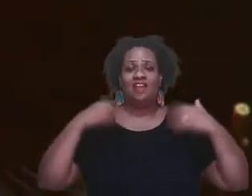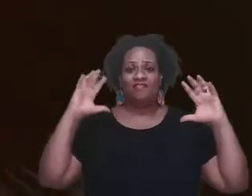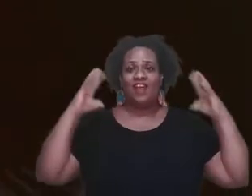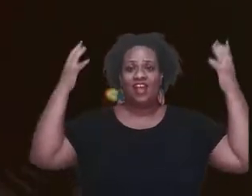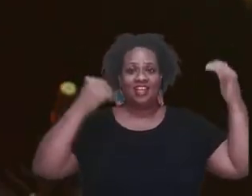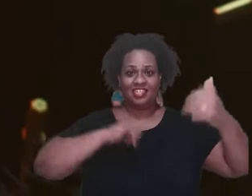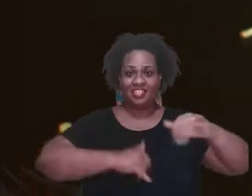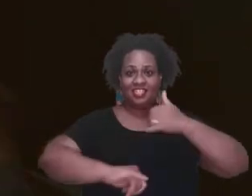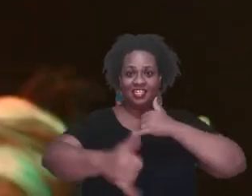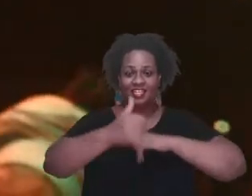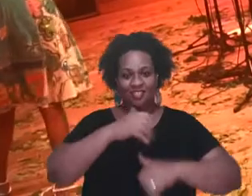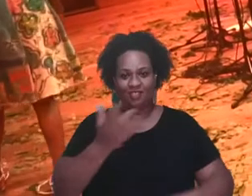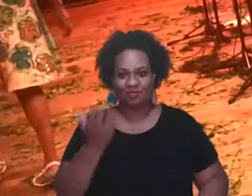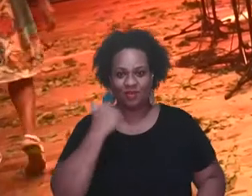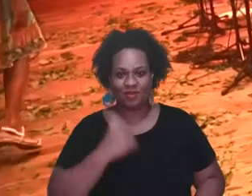energia vamos embora